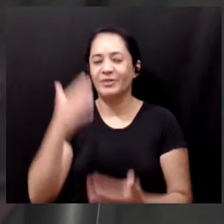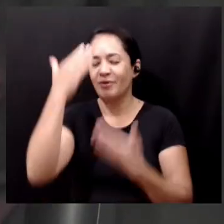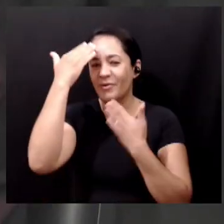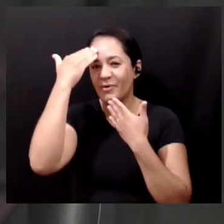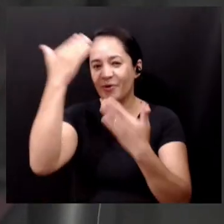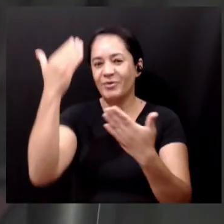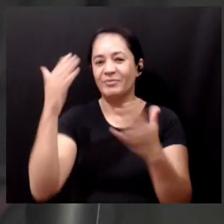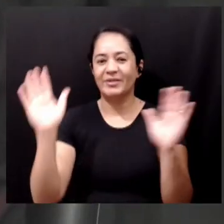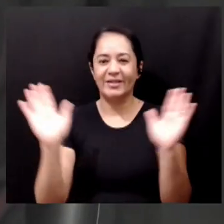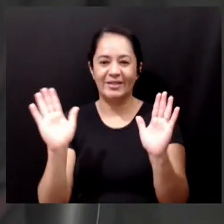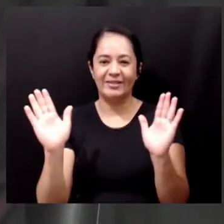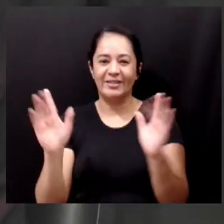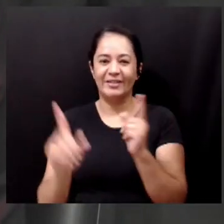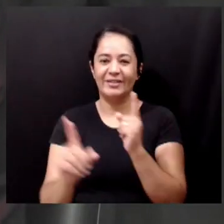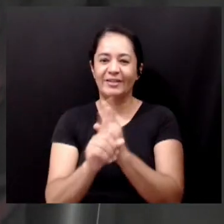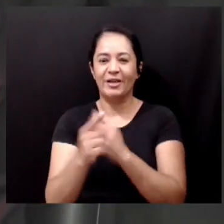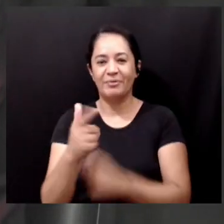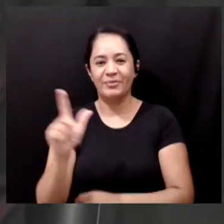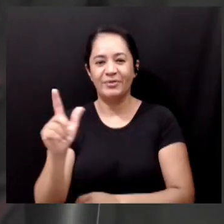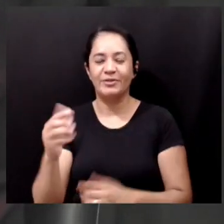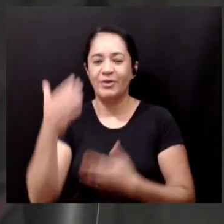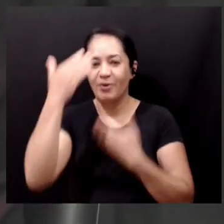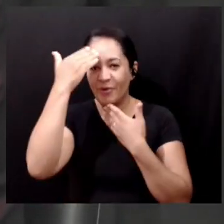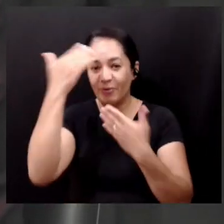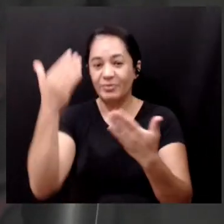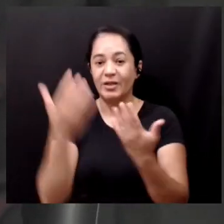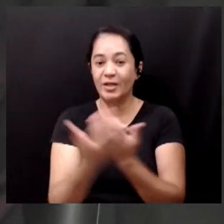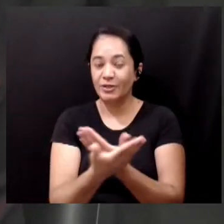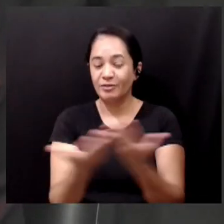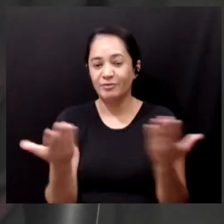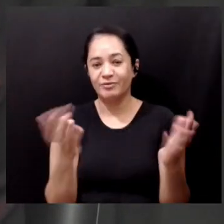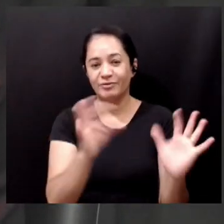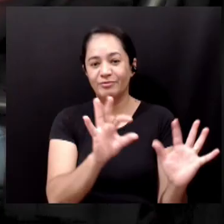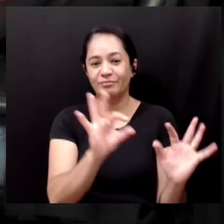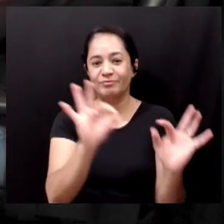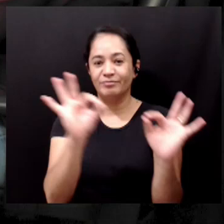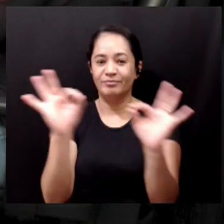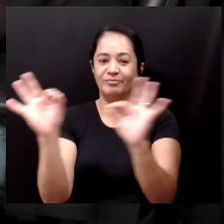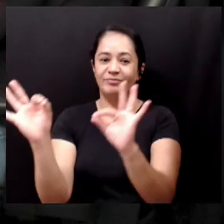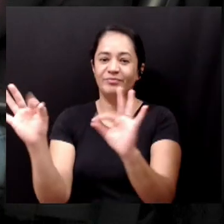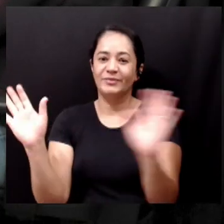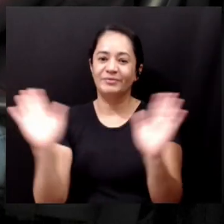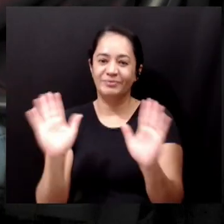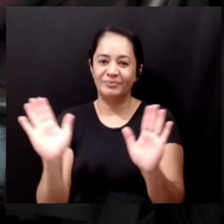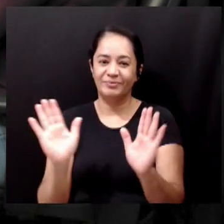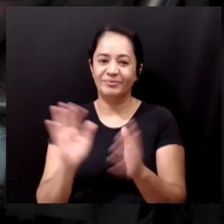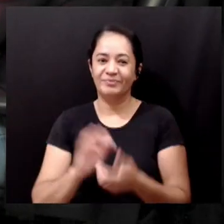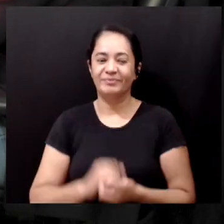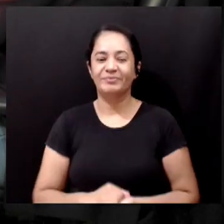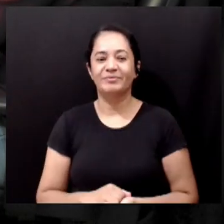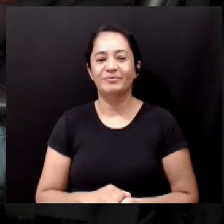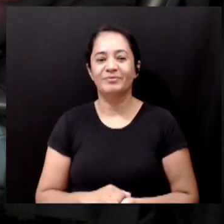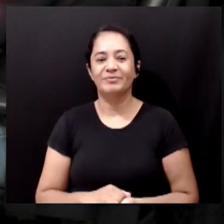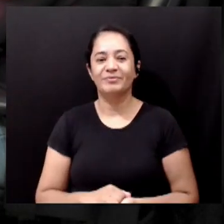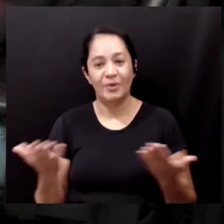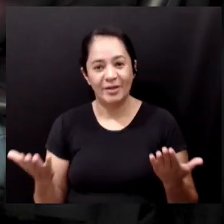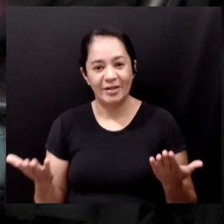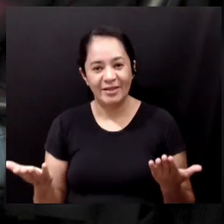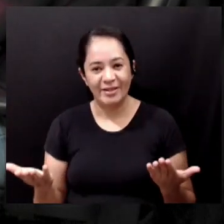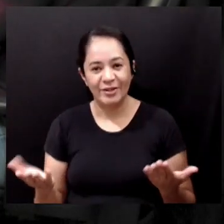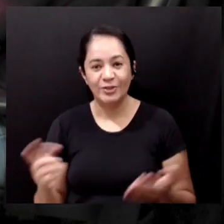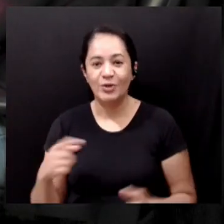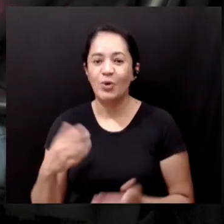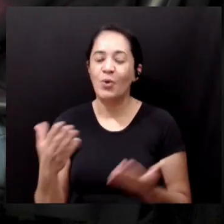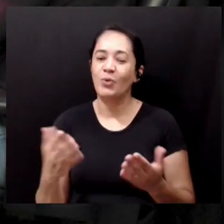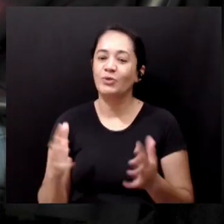Obrigado, Mina. Obrigado a todos os nossos telespectadores e até a próxima. Assim, olha, então a gente encerra o Na